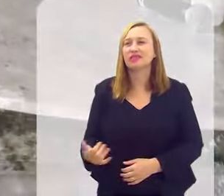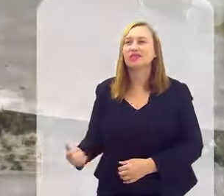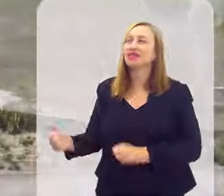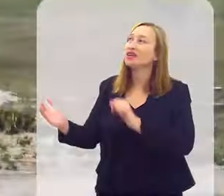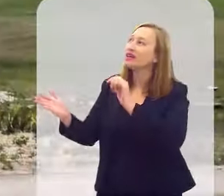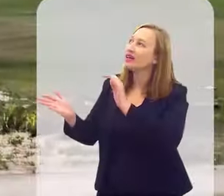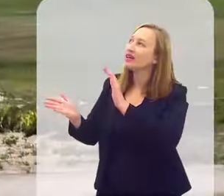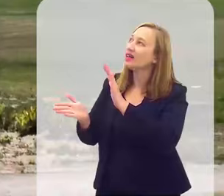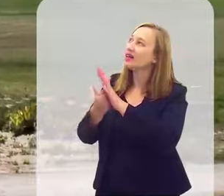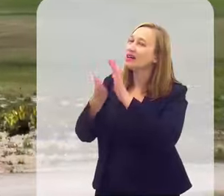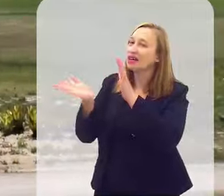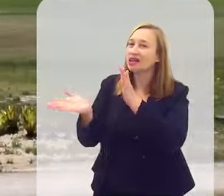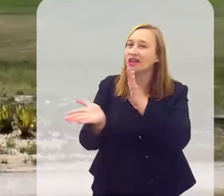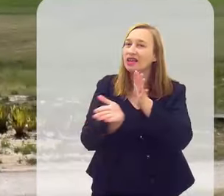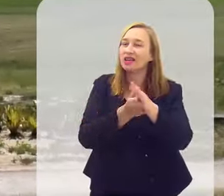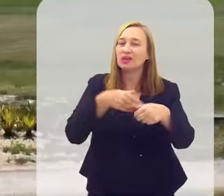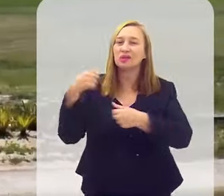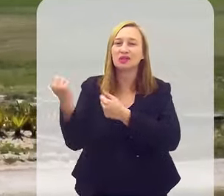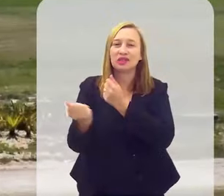Deus